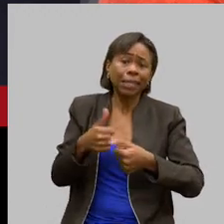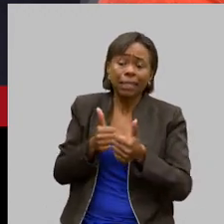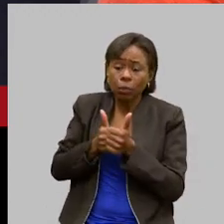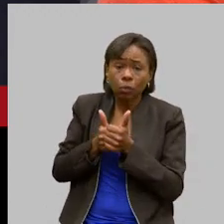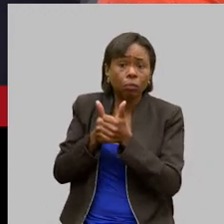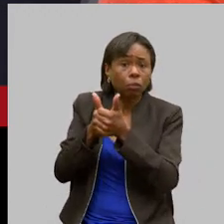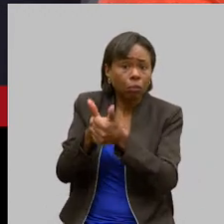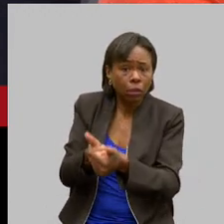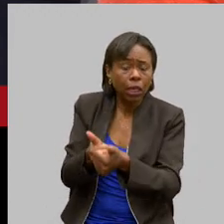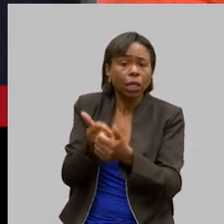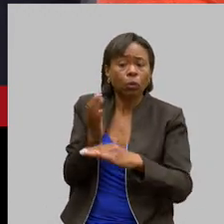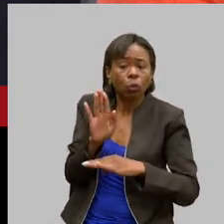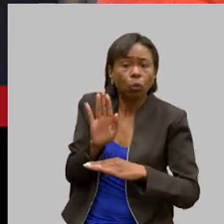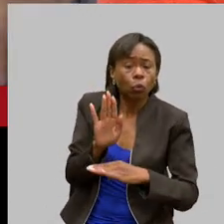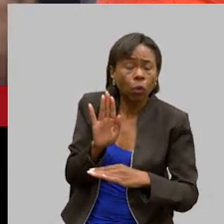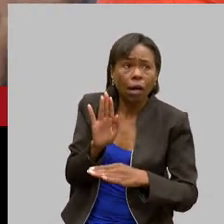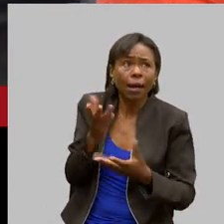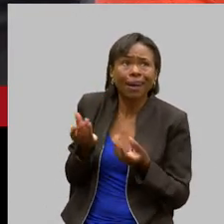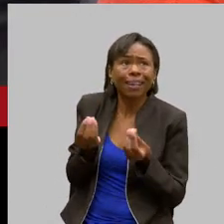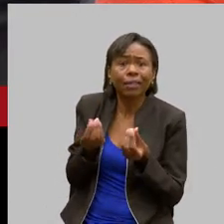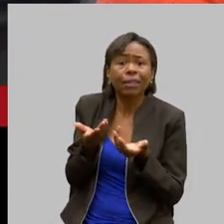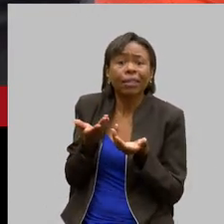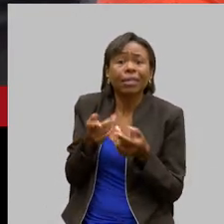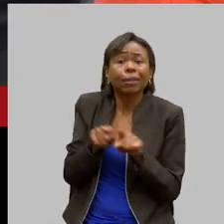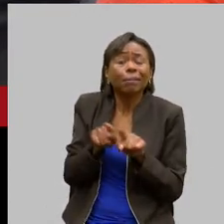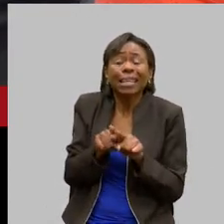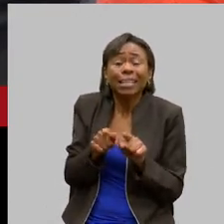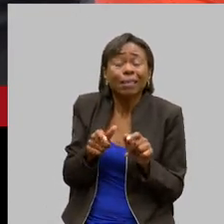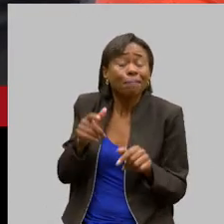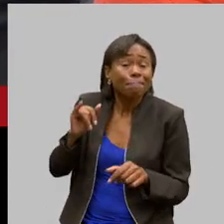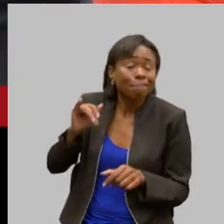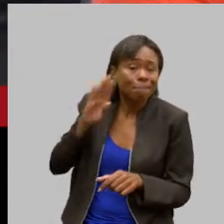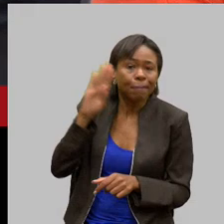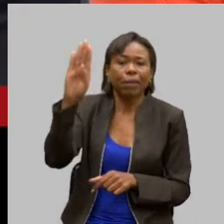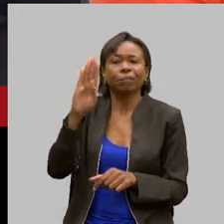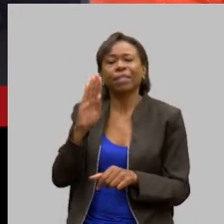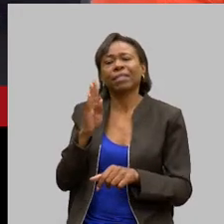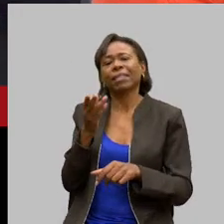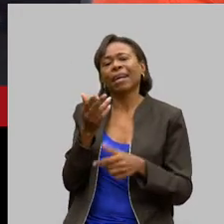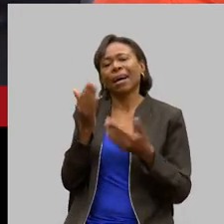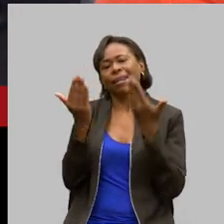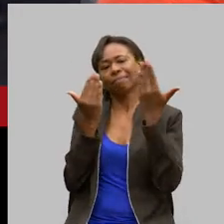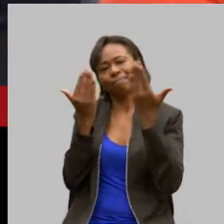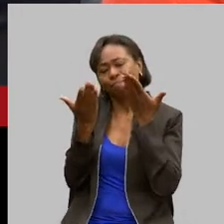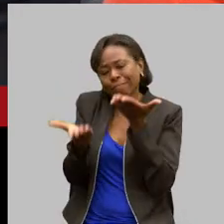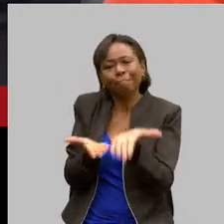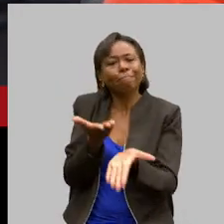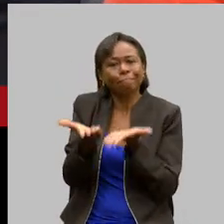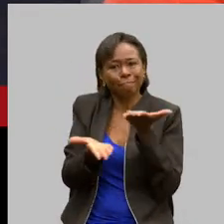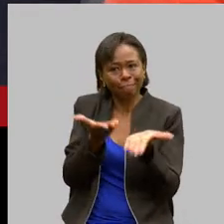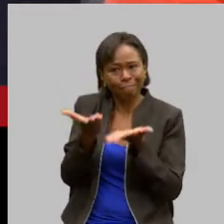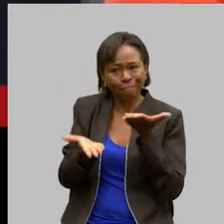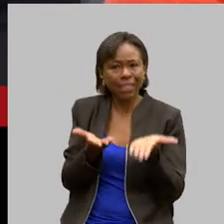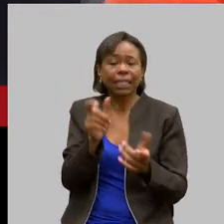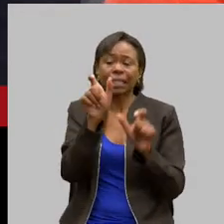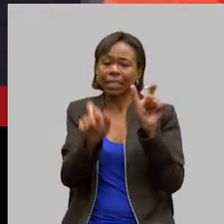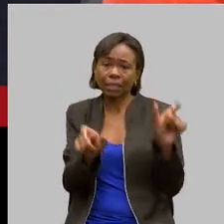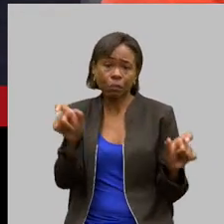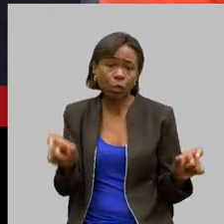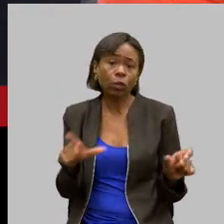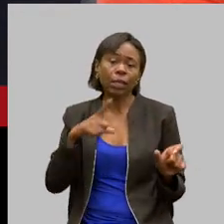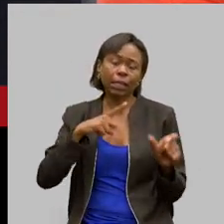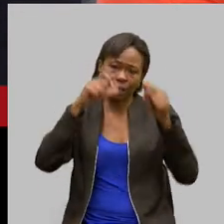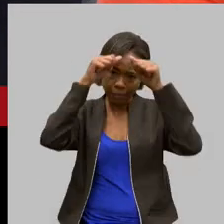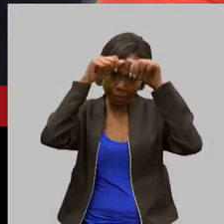acesso antes de mais nada às terapias a tudo aquilo que permite um acompanhamento devido das pessoas que estão no espectro autista